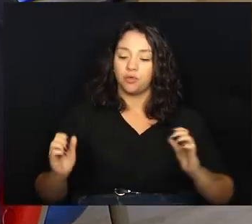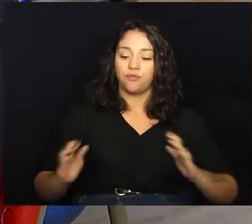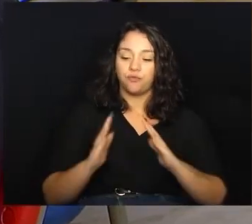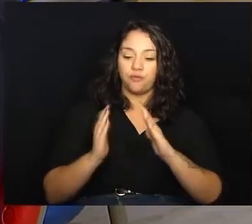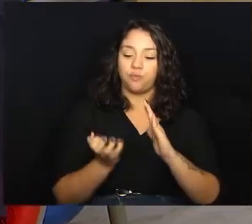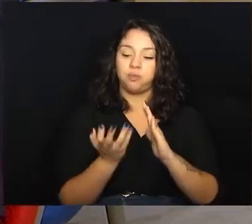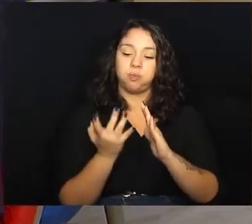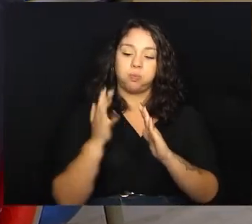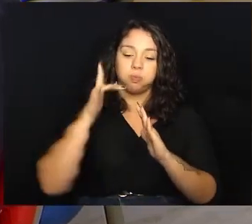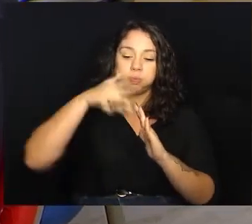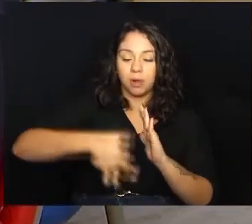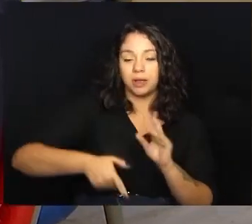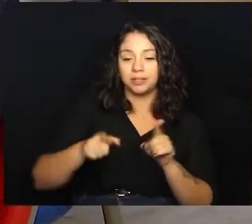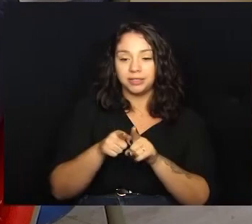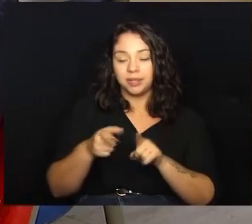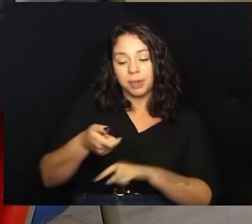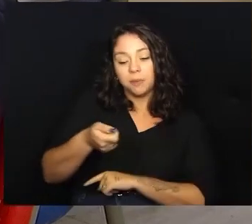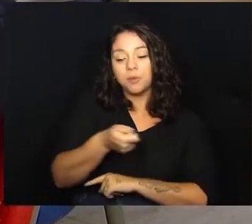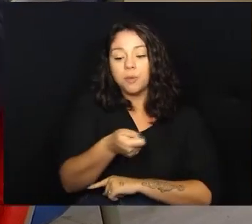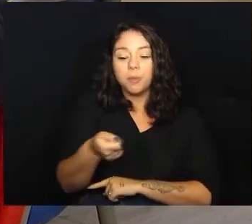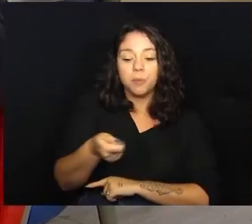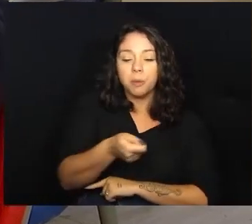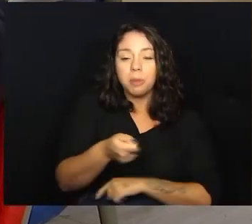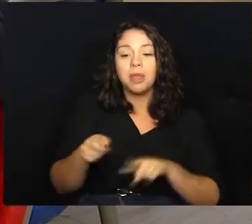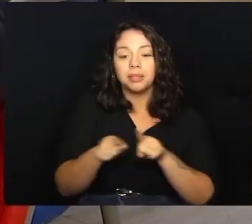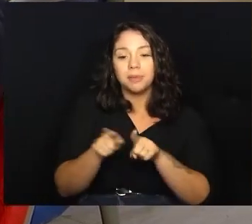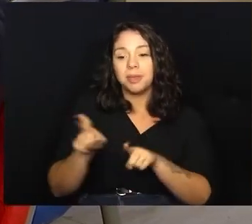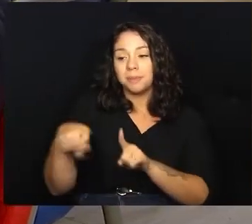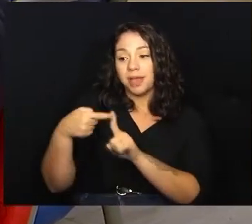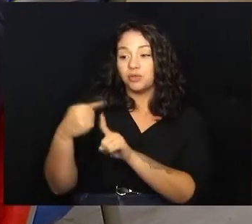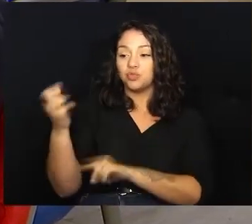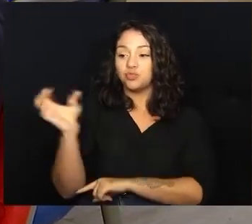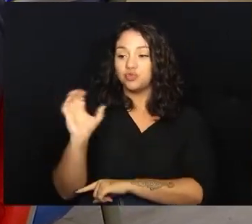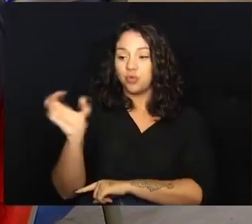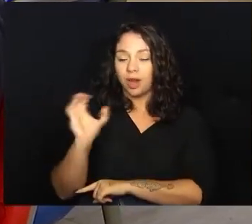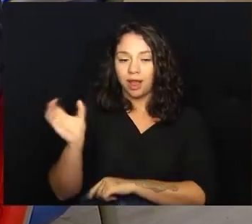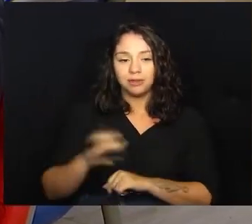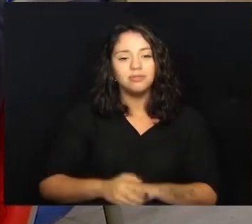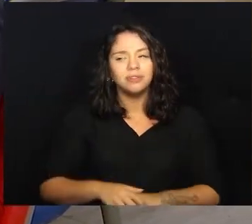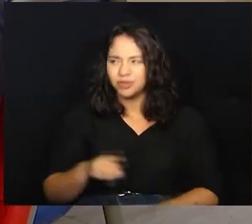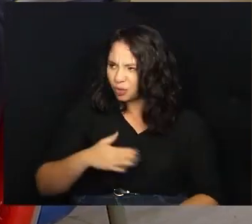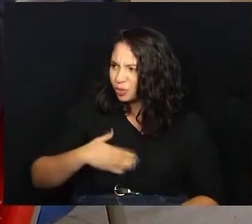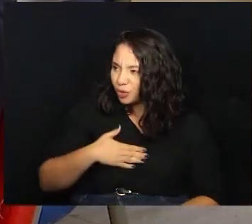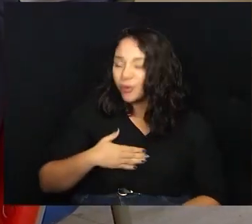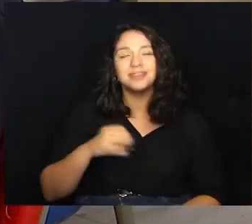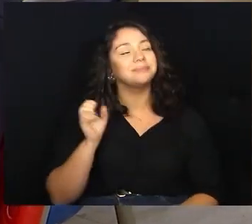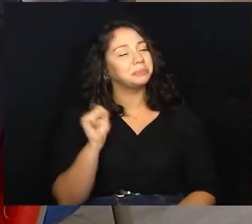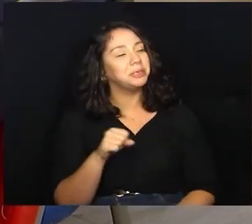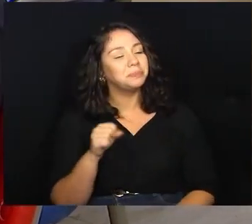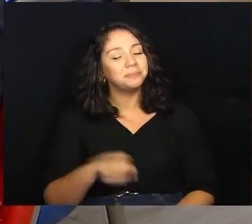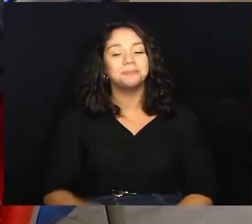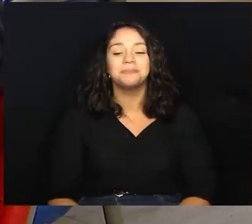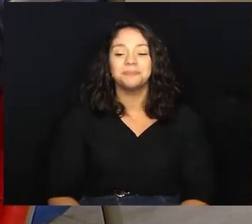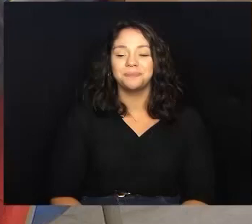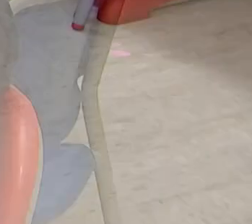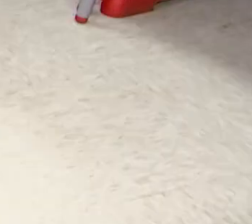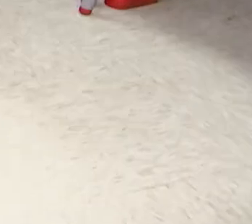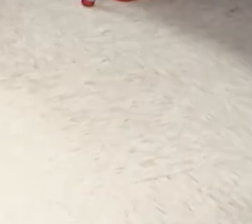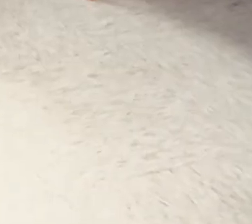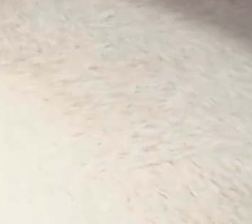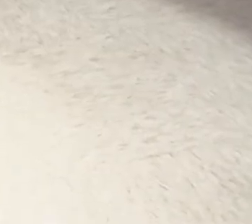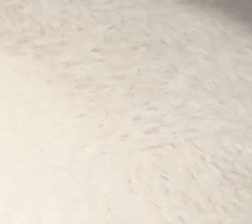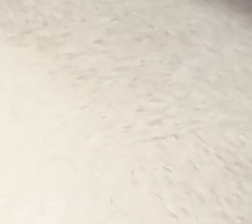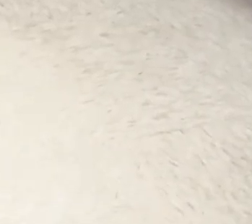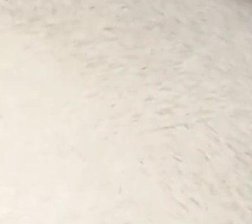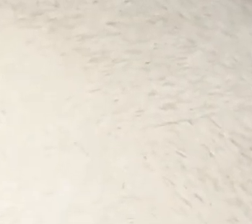um vulcão, tinha um laser e tinha um chocalho. Você gostou? Sim.